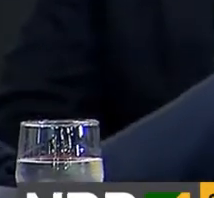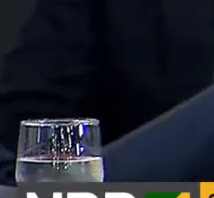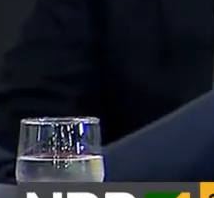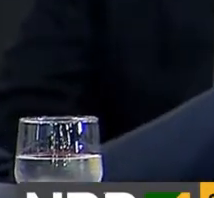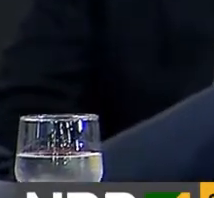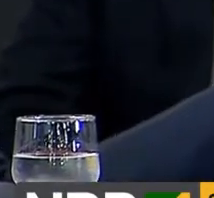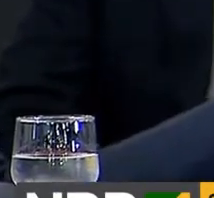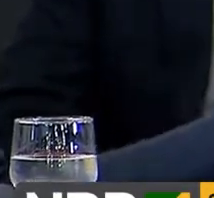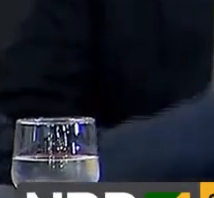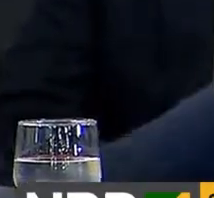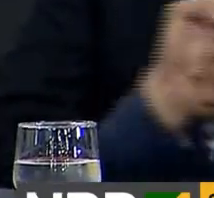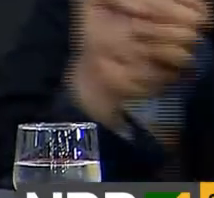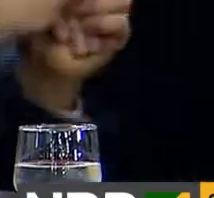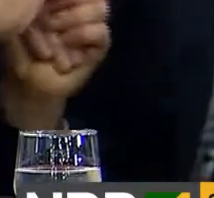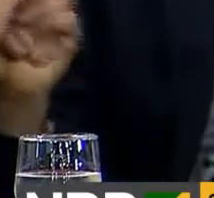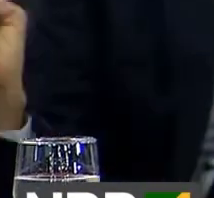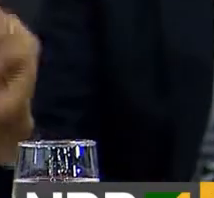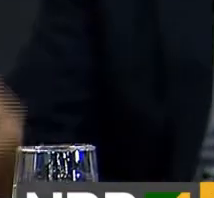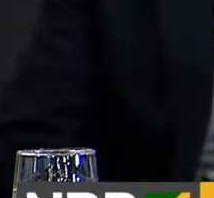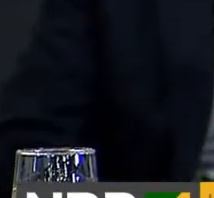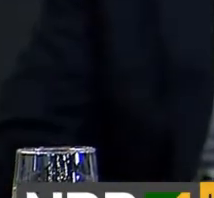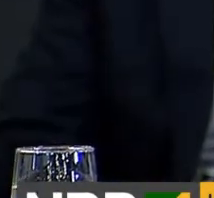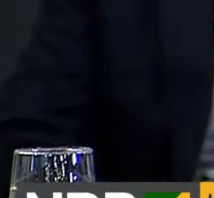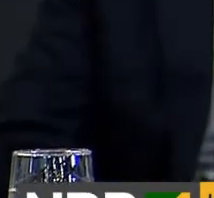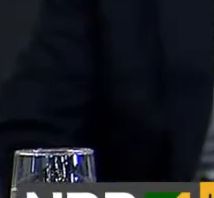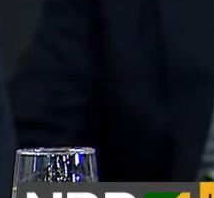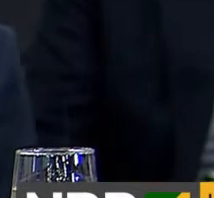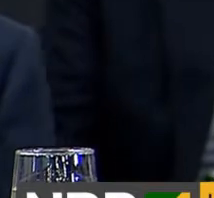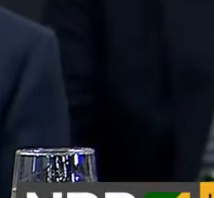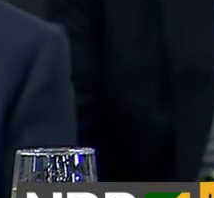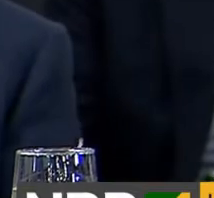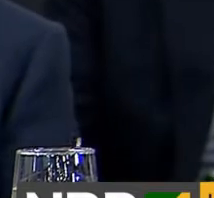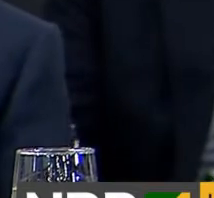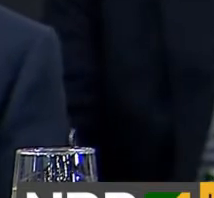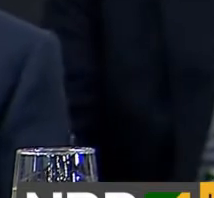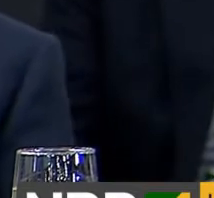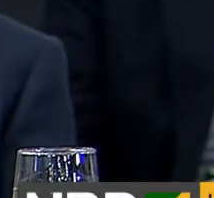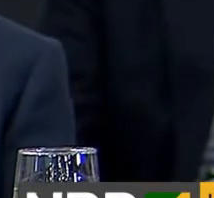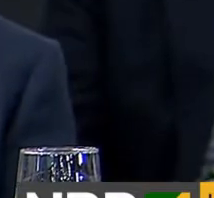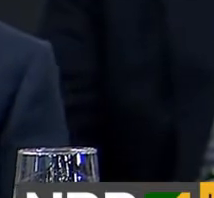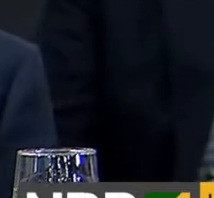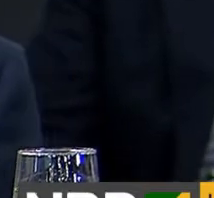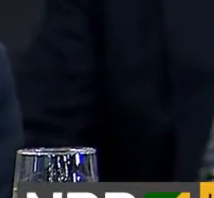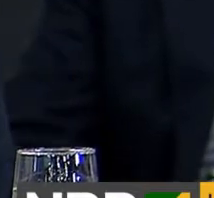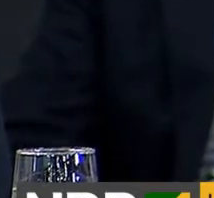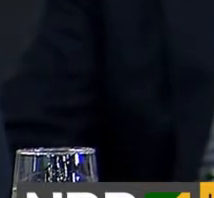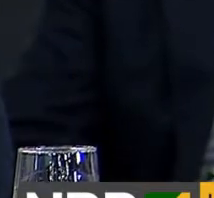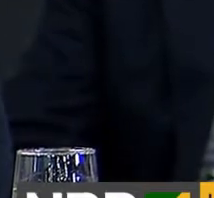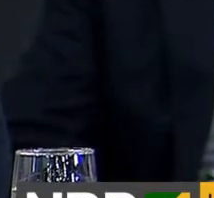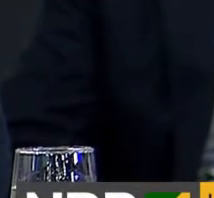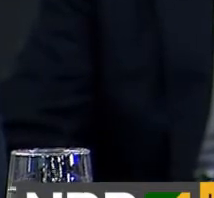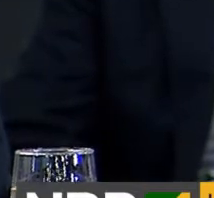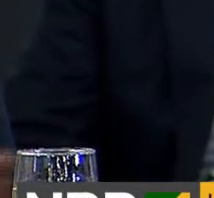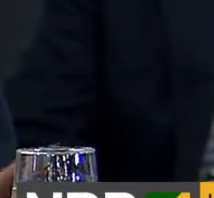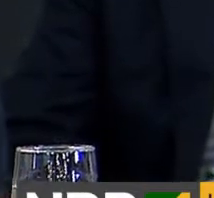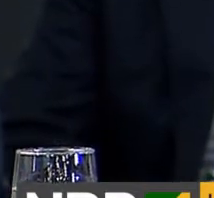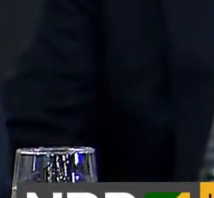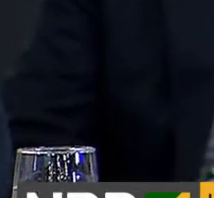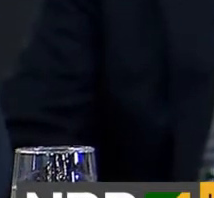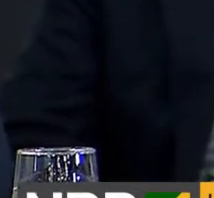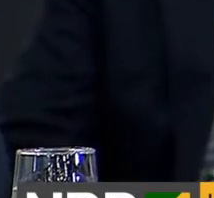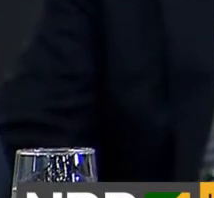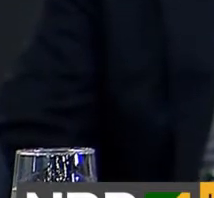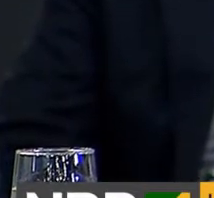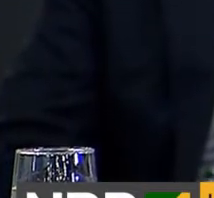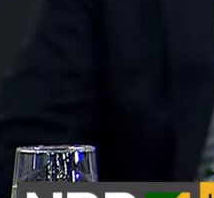apostando nisso. Todos pensamos iguais, estamos recuperando o tempo. Este tratado de Mercosul, que era estritamente comercial entre os